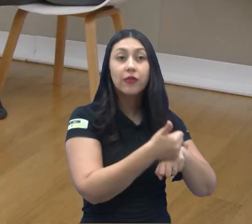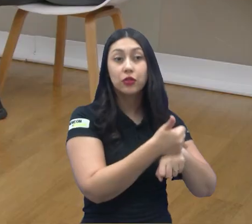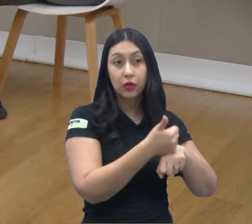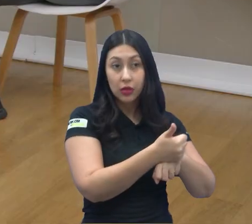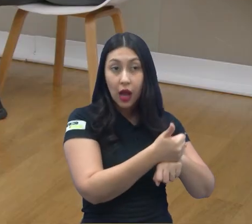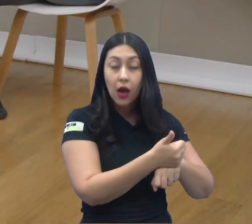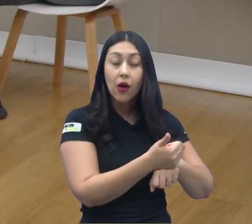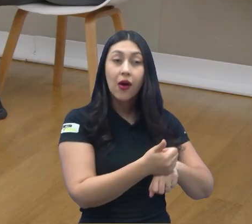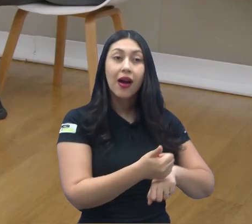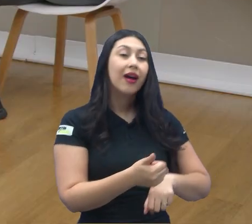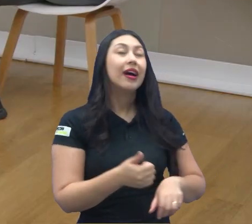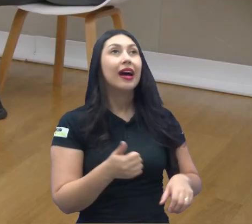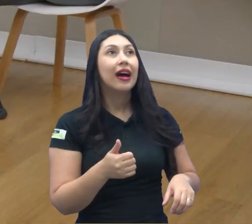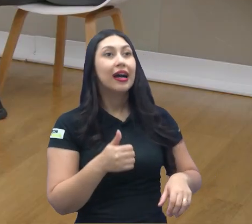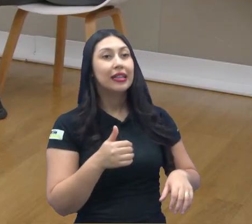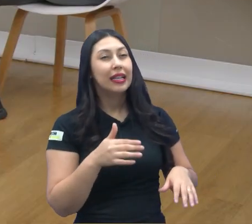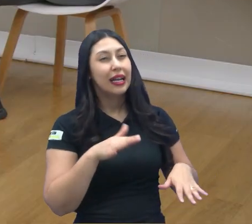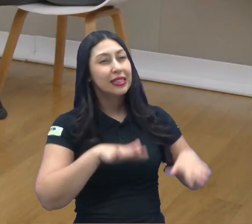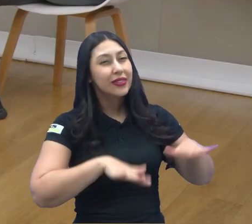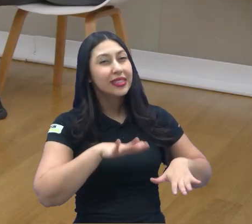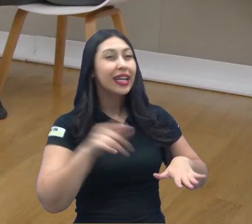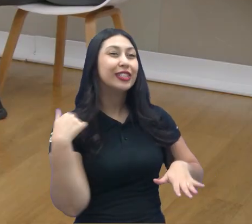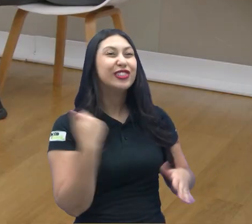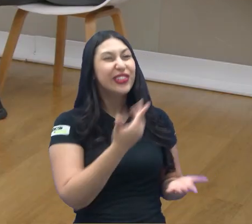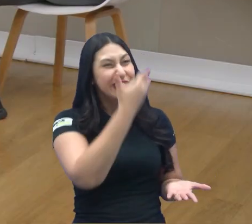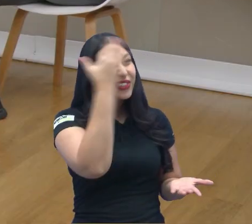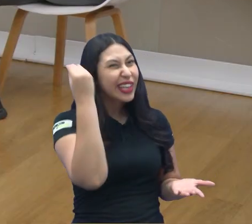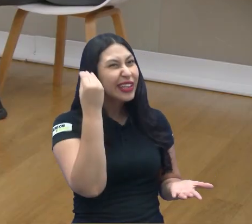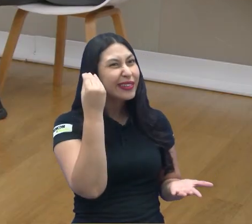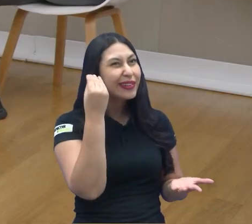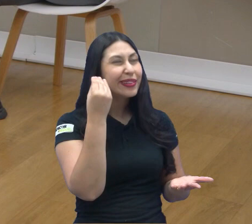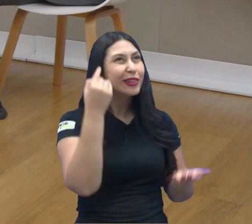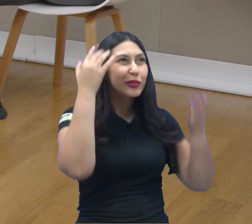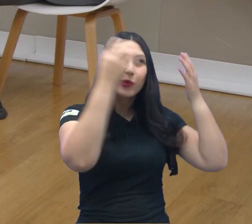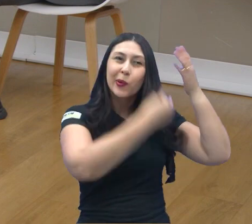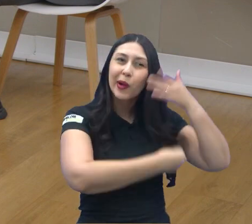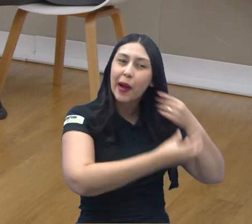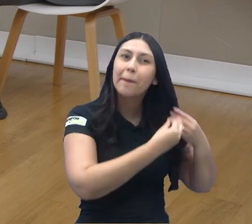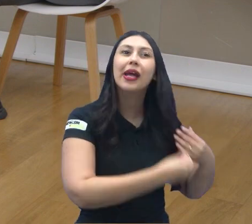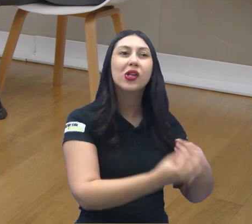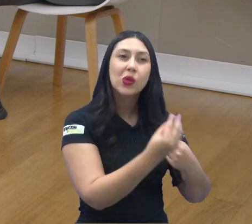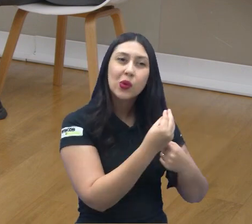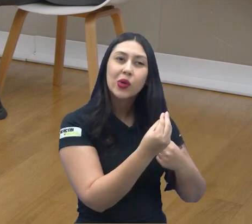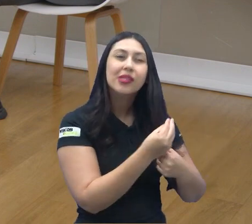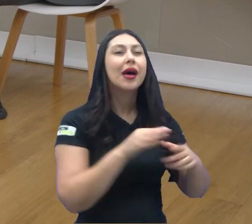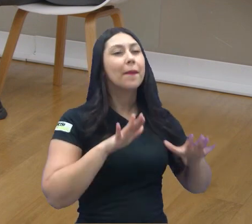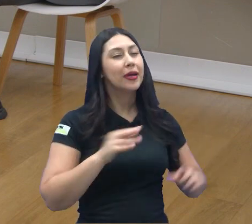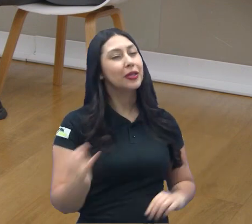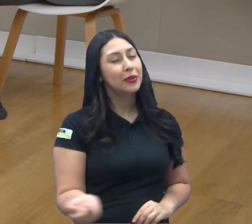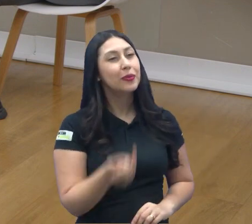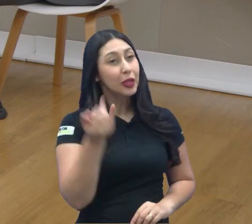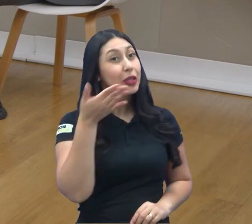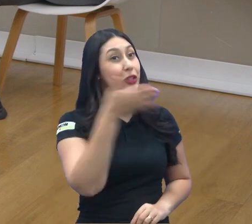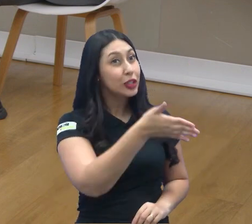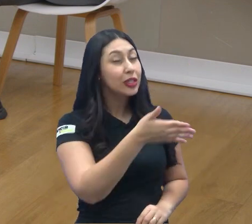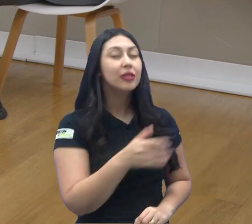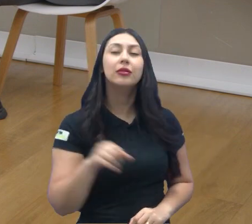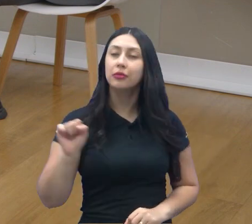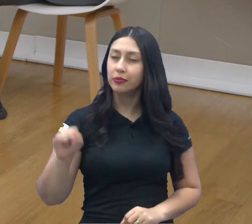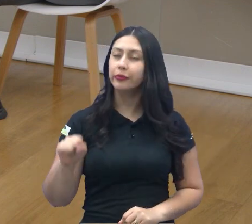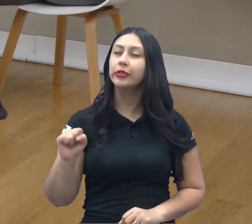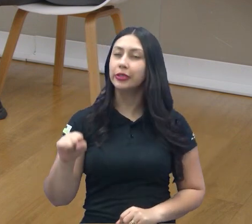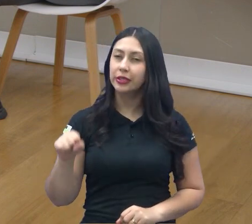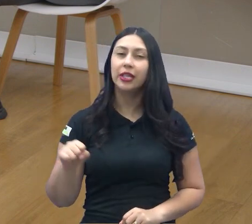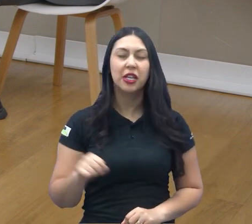na hora do check-up ali. Sim, a gente muitas nunca vezes coloca um tricologista, Sim. né? Mas é importante procurar, independente da idade. Com certeza, E Gi. do sexo,